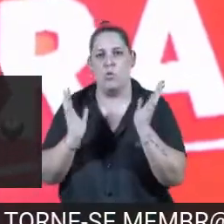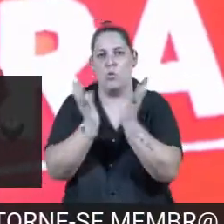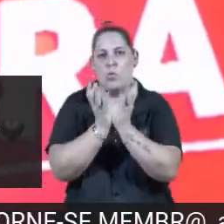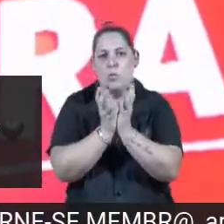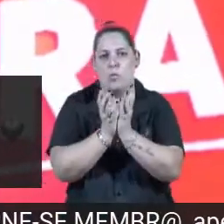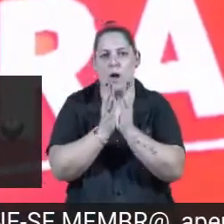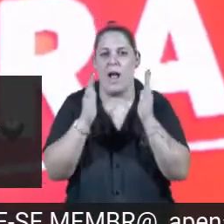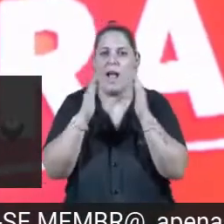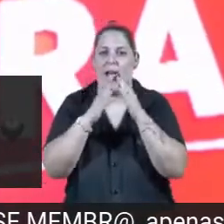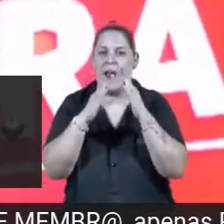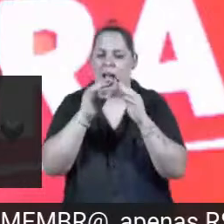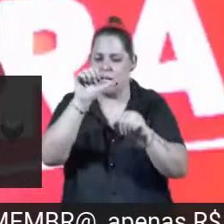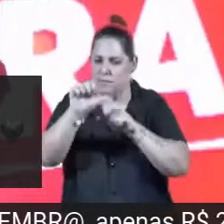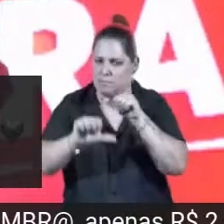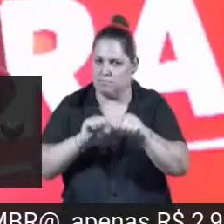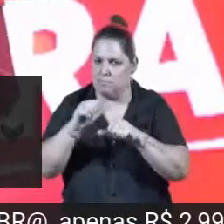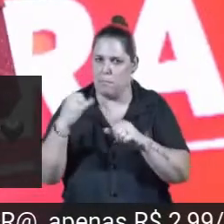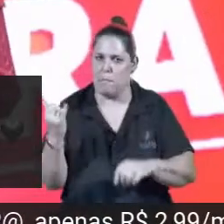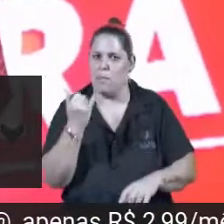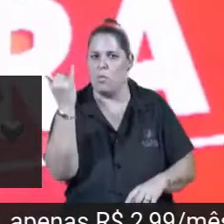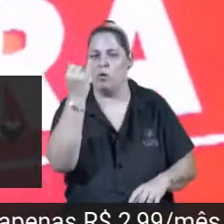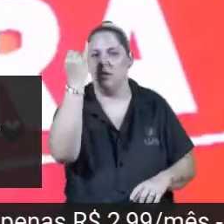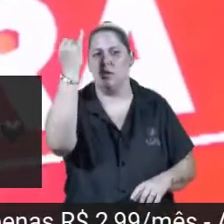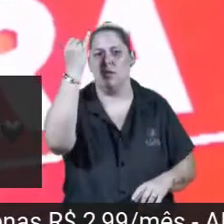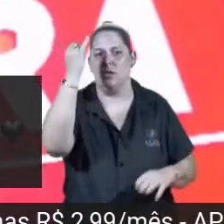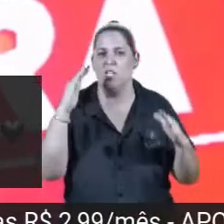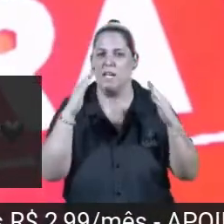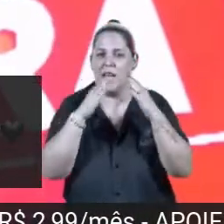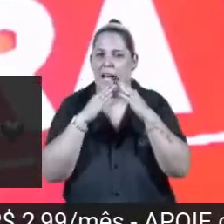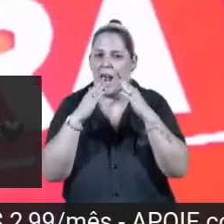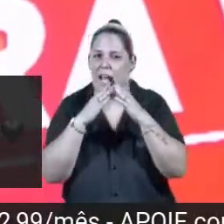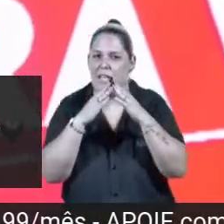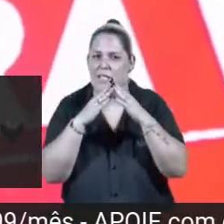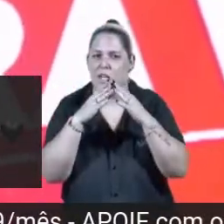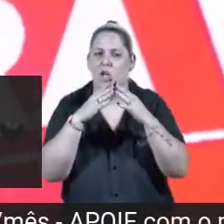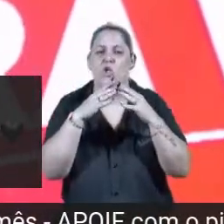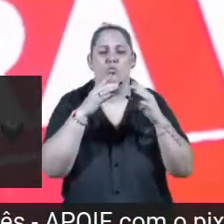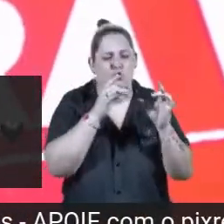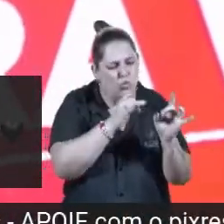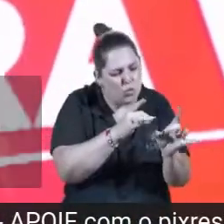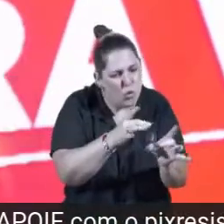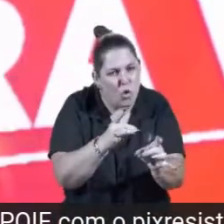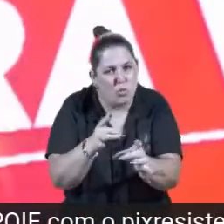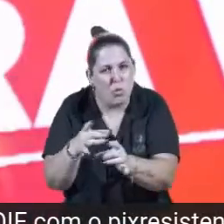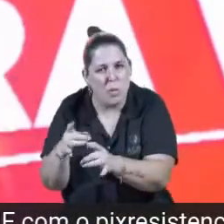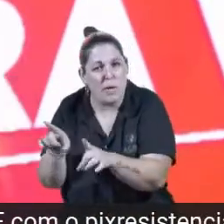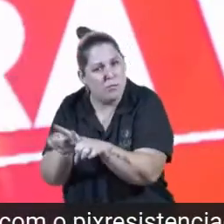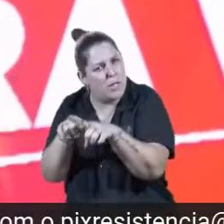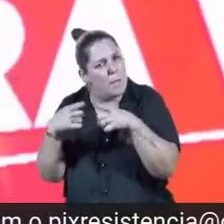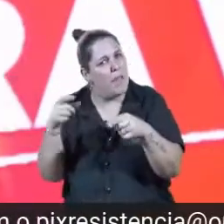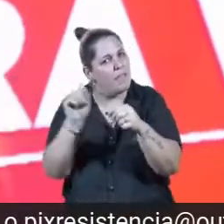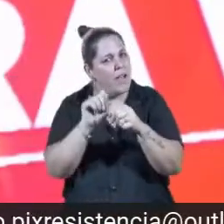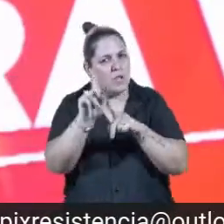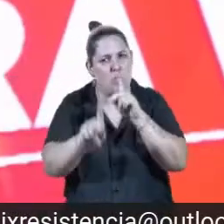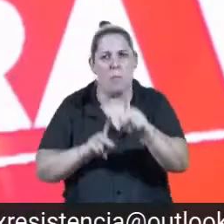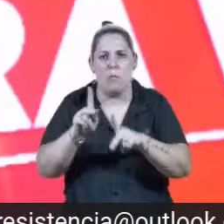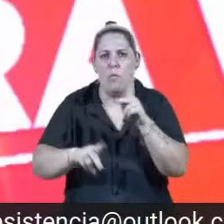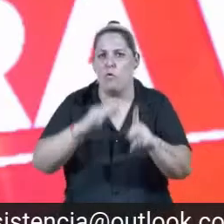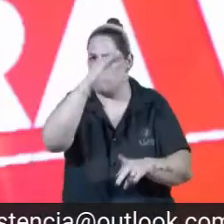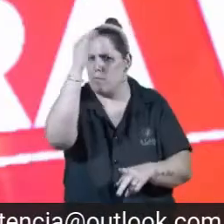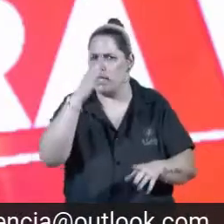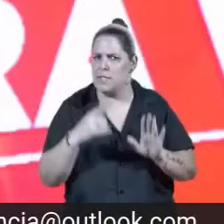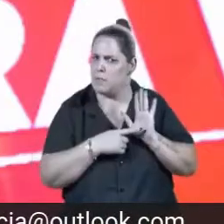revisora importante. Uma casa que a todo momento também faz com que o povo brasileiro, além de ser